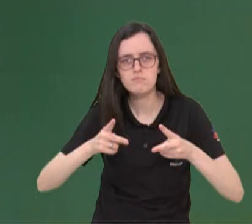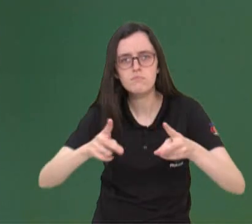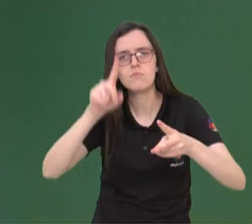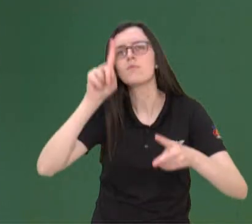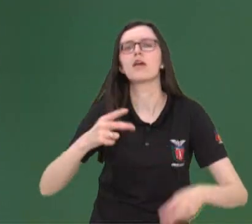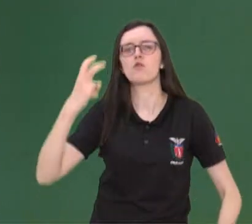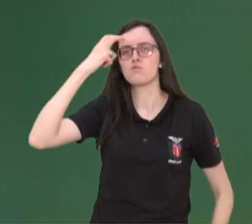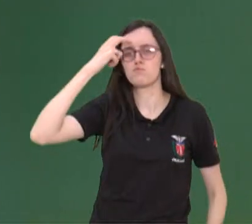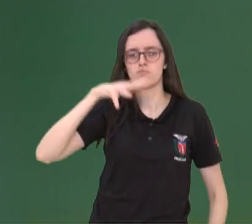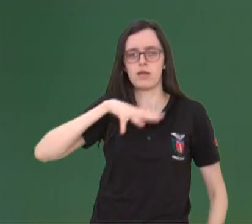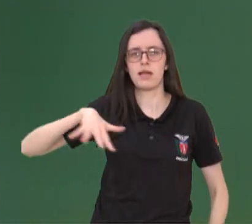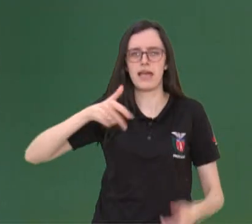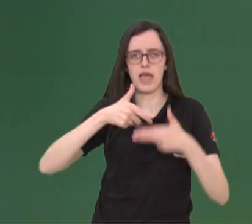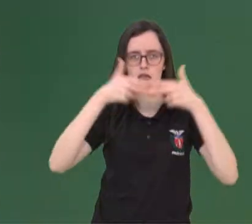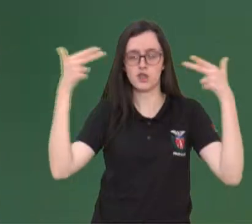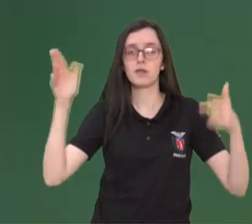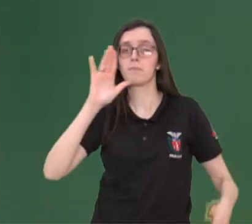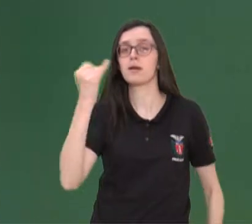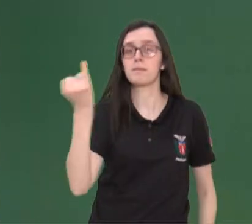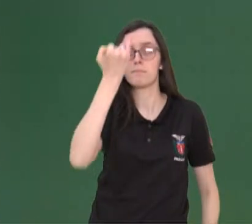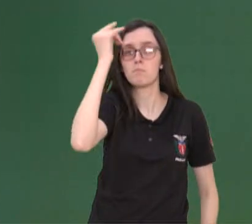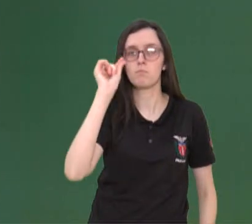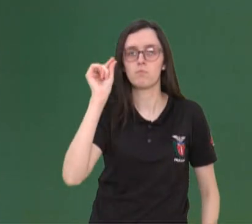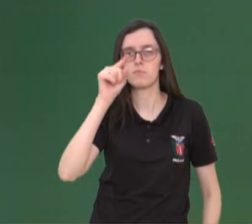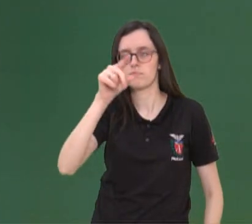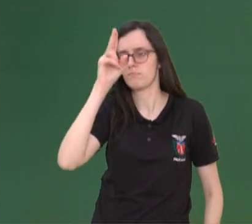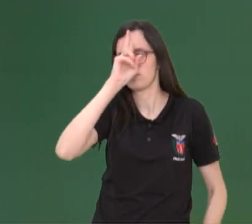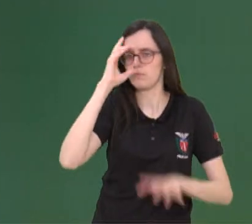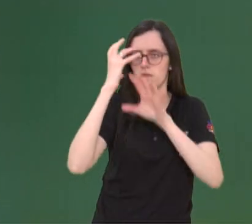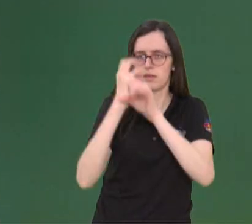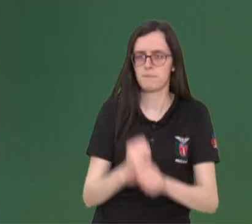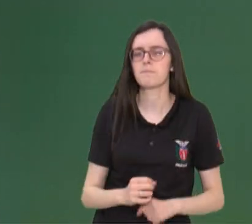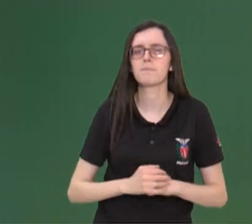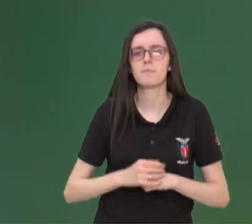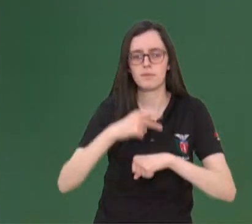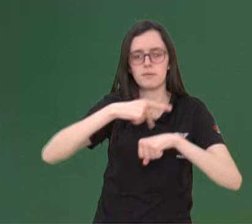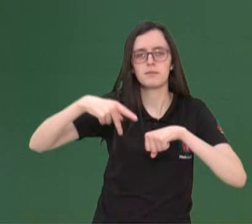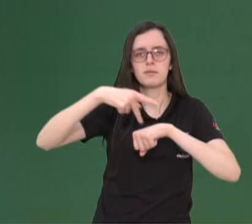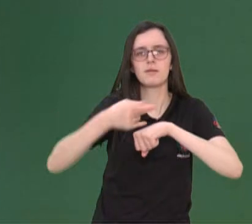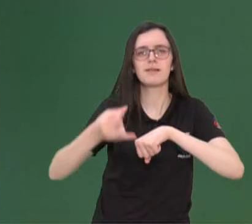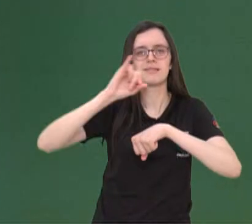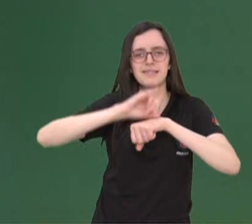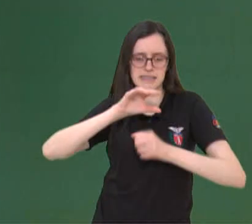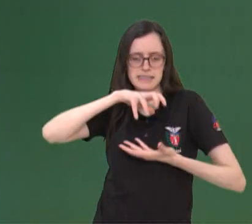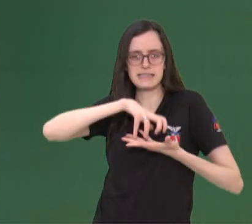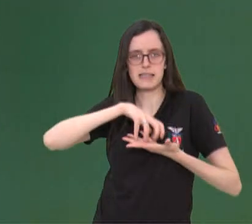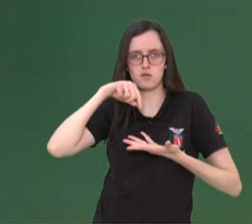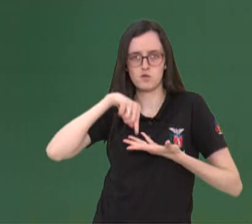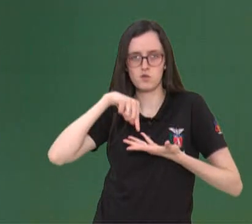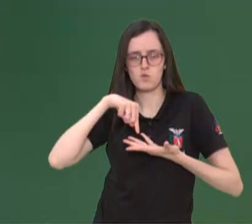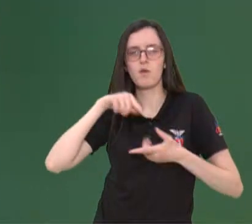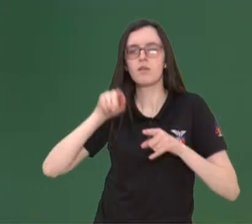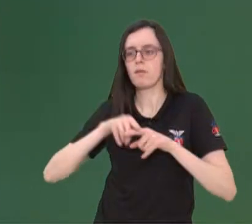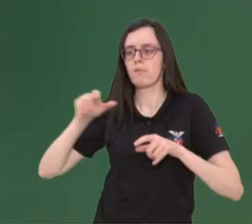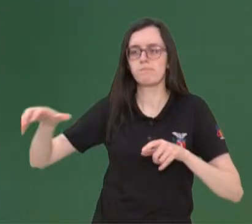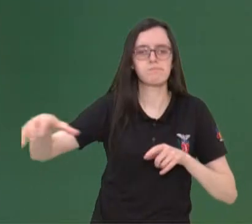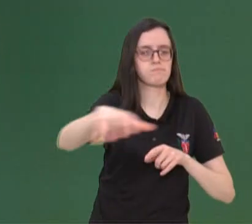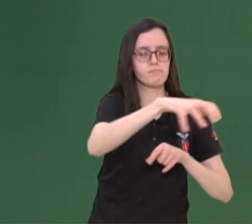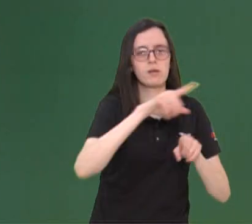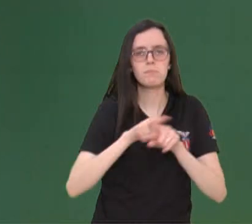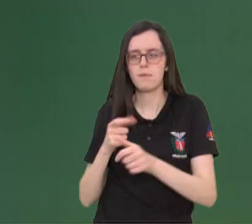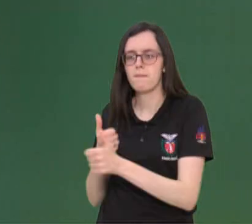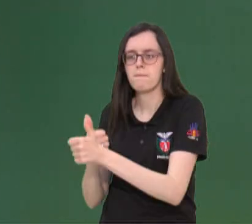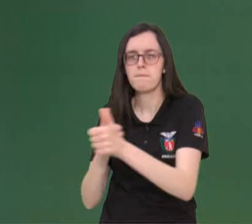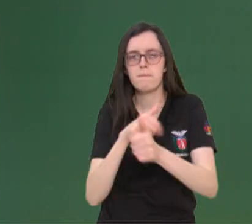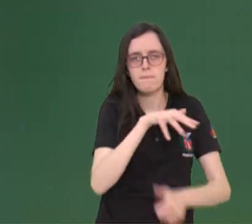local. Gente, vem cá um pouquinho que eu preciso que você recorde. Países centrais, periféricos e